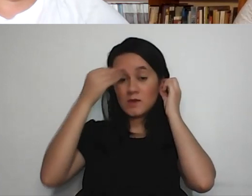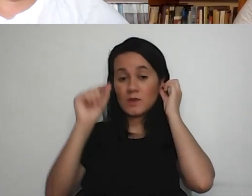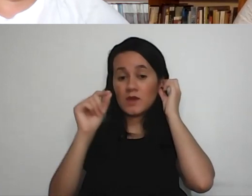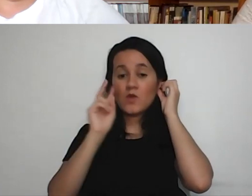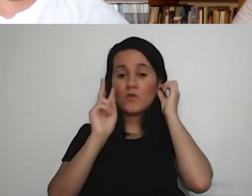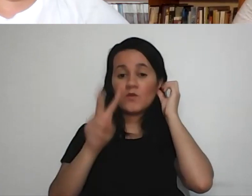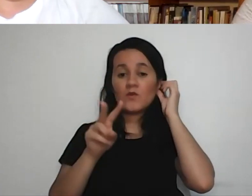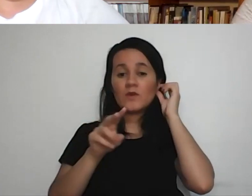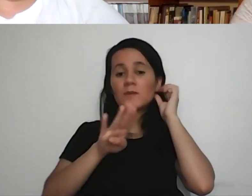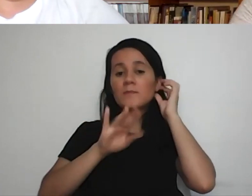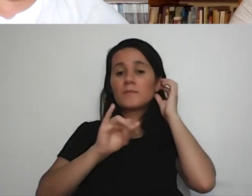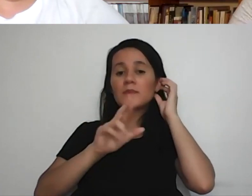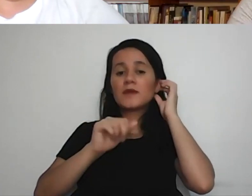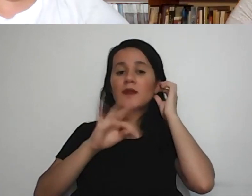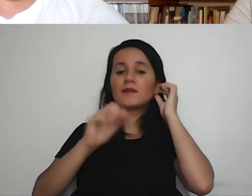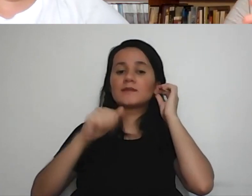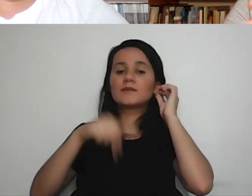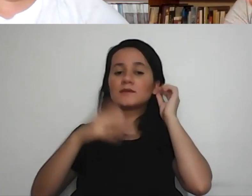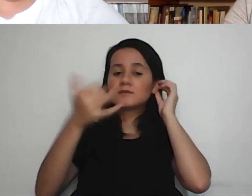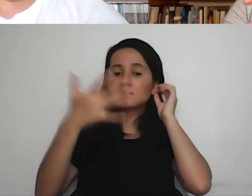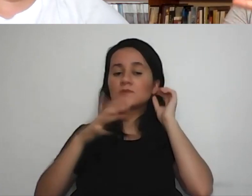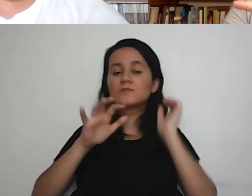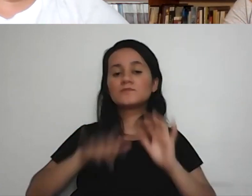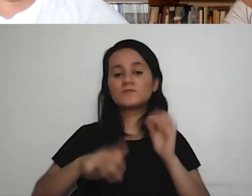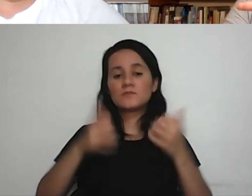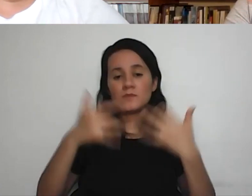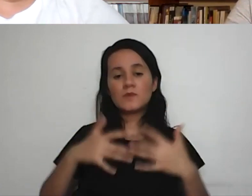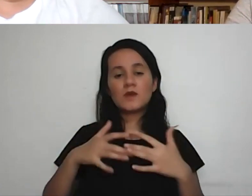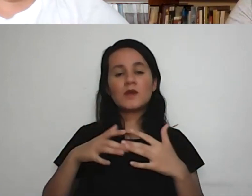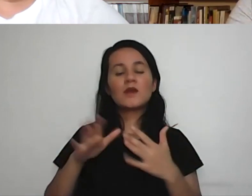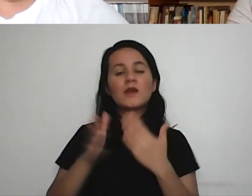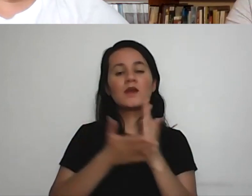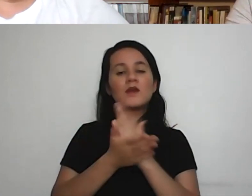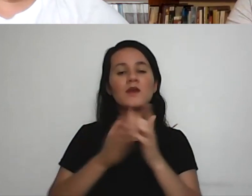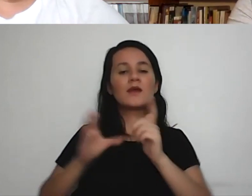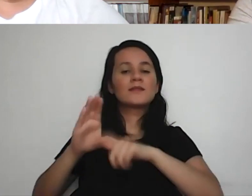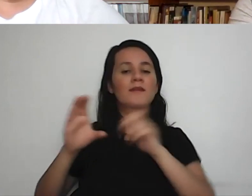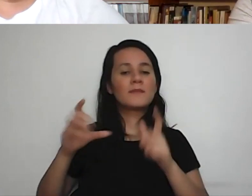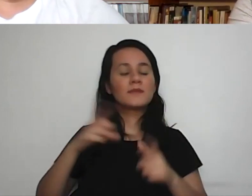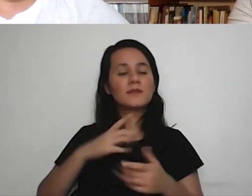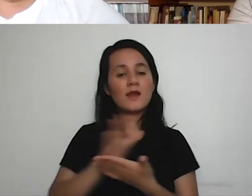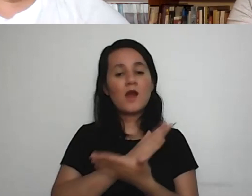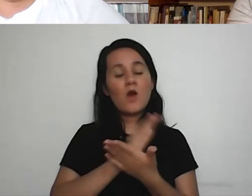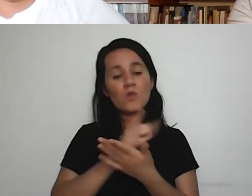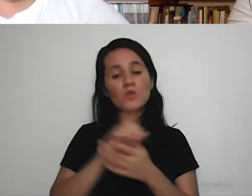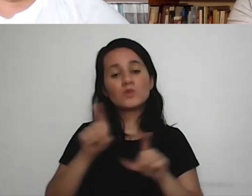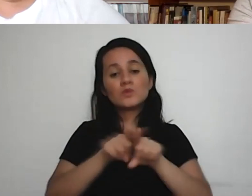o Biratã escreveu, né, que as editoras independentes também, em alguma medida,